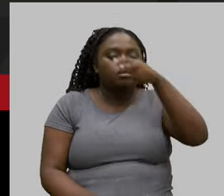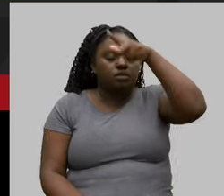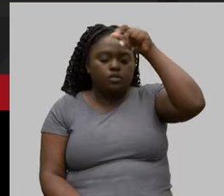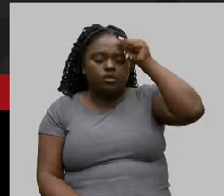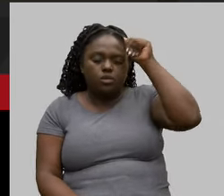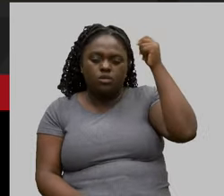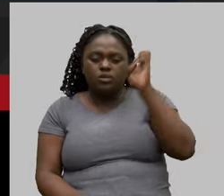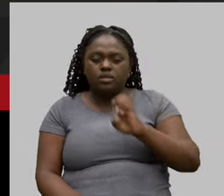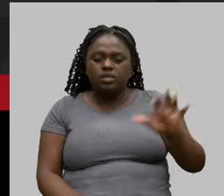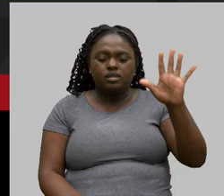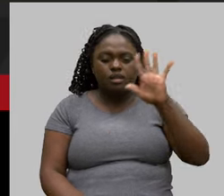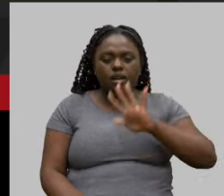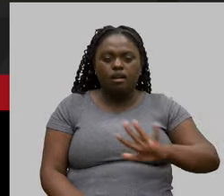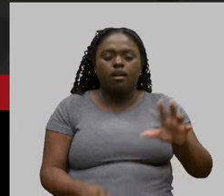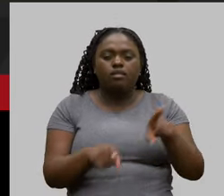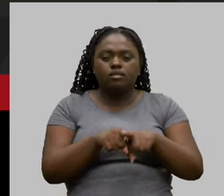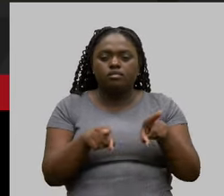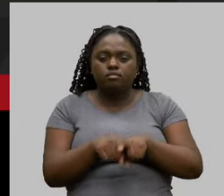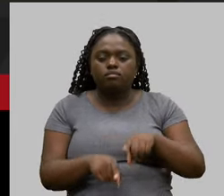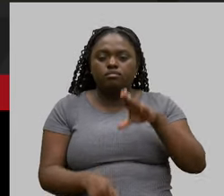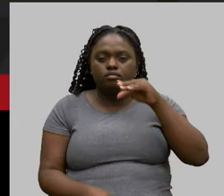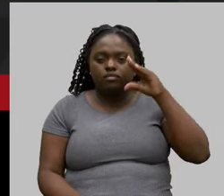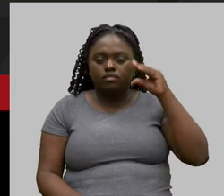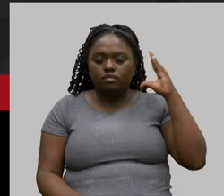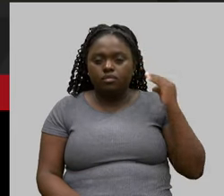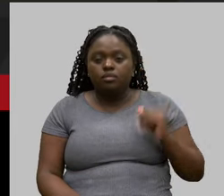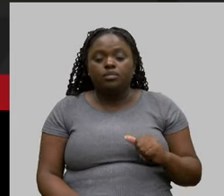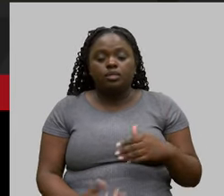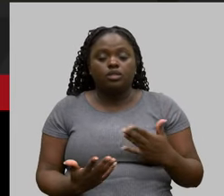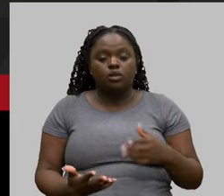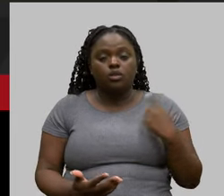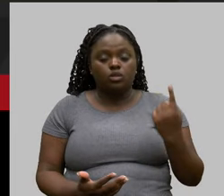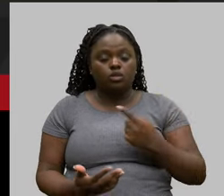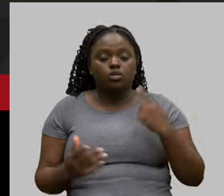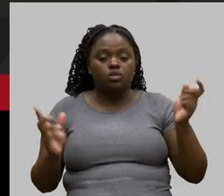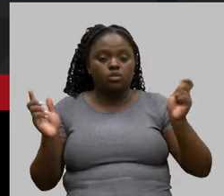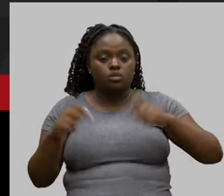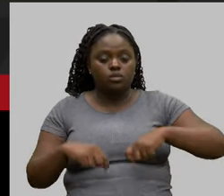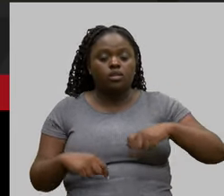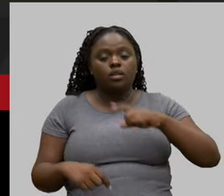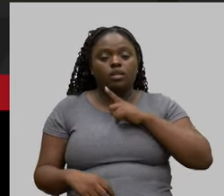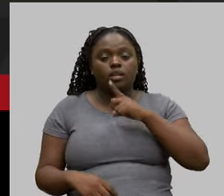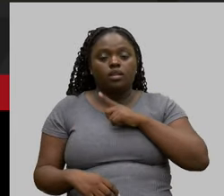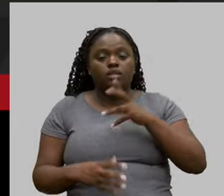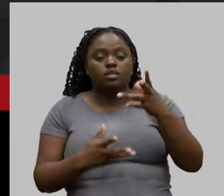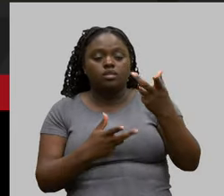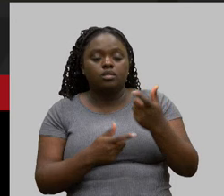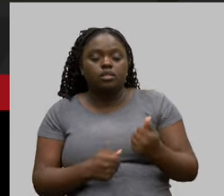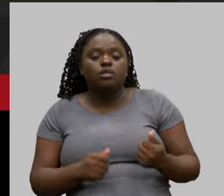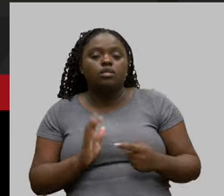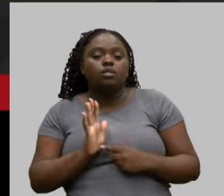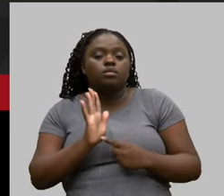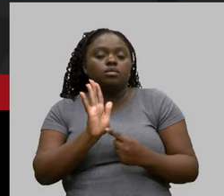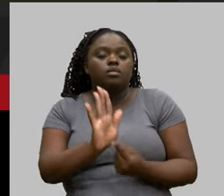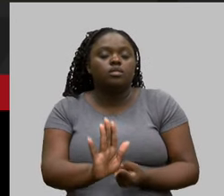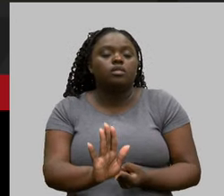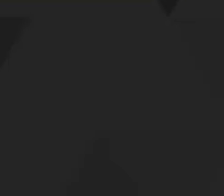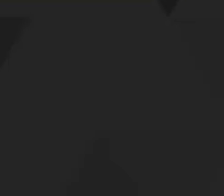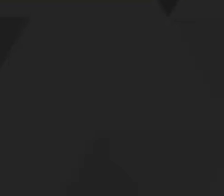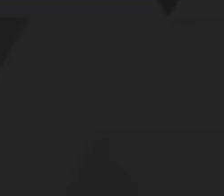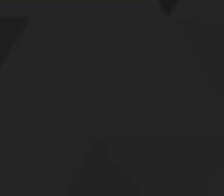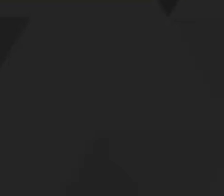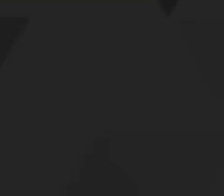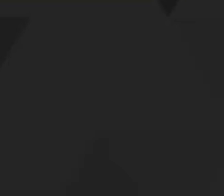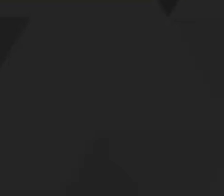estados e dos Servidores então é nós fazemos nós provemos esse atendimento no que se refere a regimes próprios